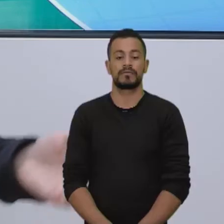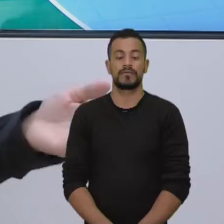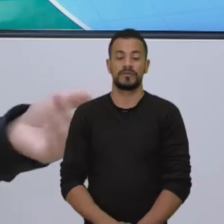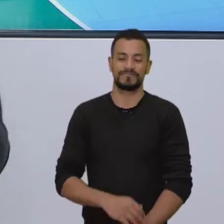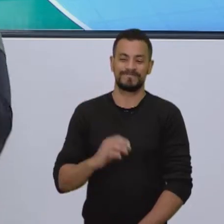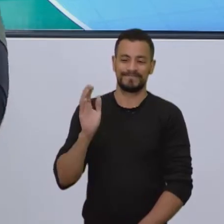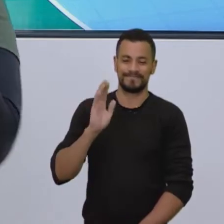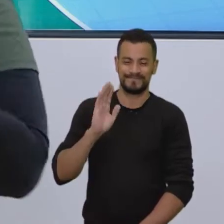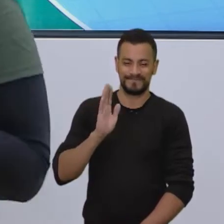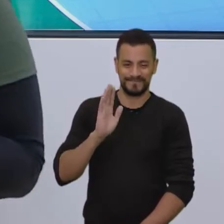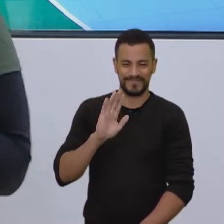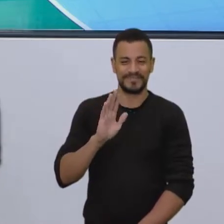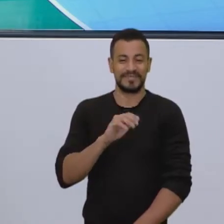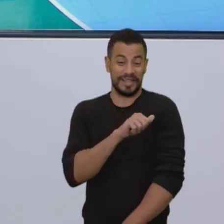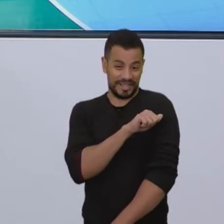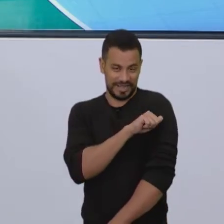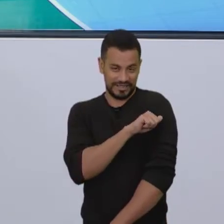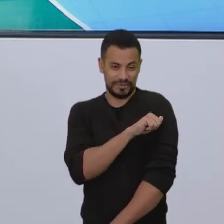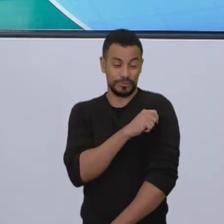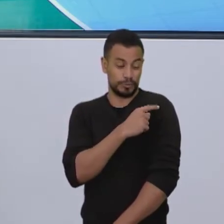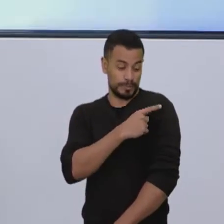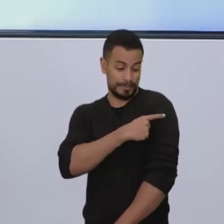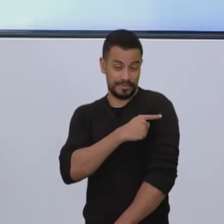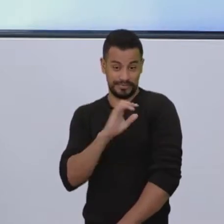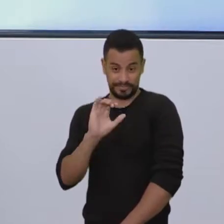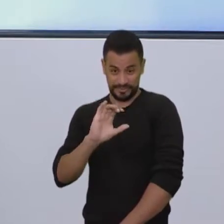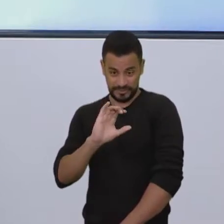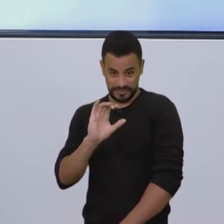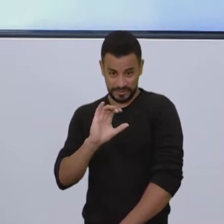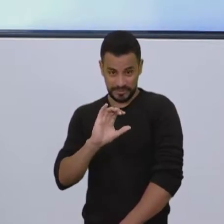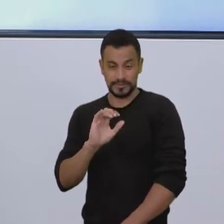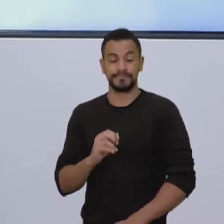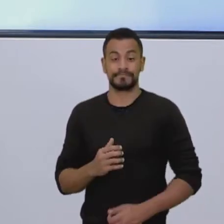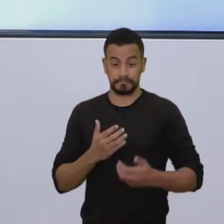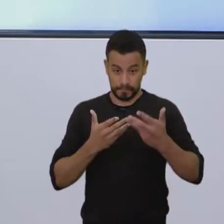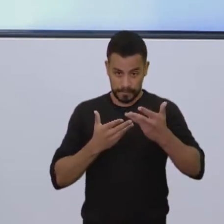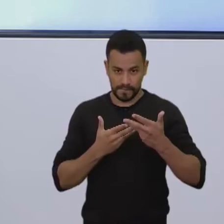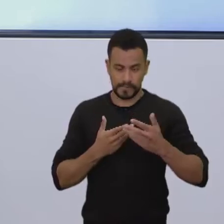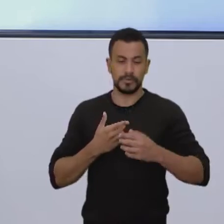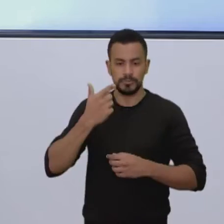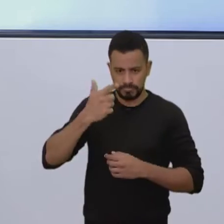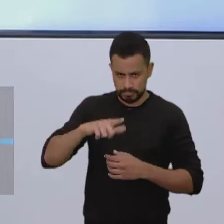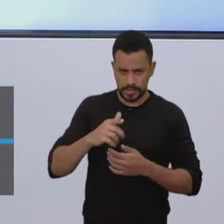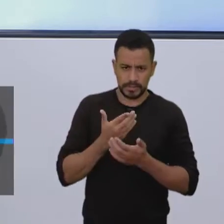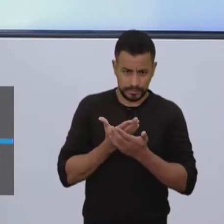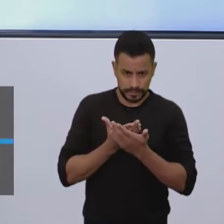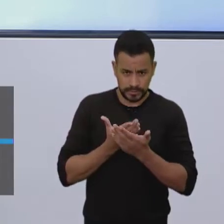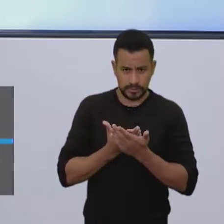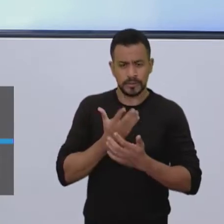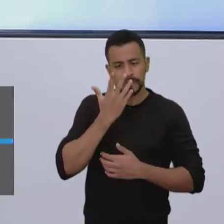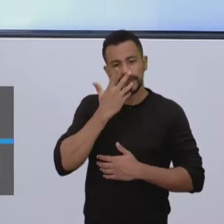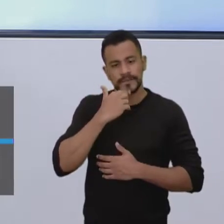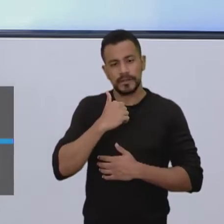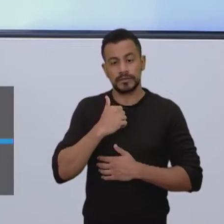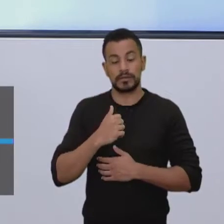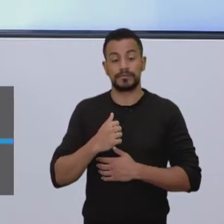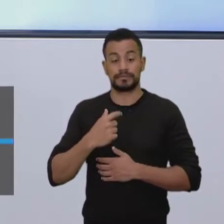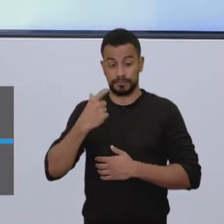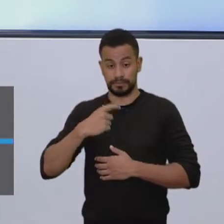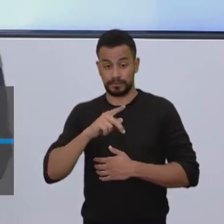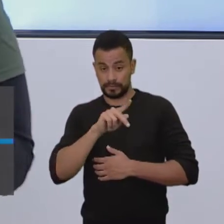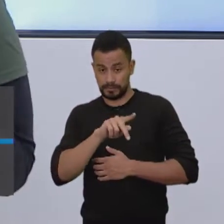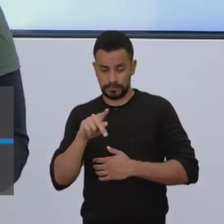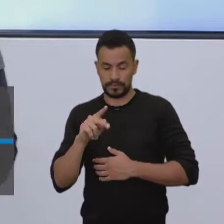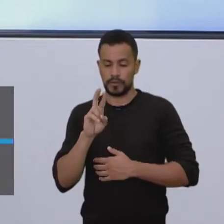Olá, estudantes da primeira série do ensino médio. Sejam todos bem-vindos a mais uma aula de matemática. Eu sou a professora Roberta, aqui do Centro